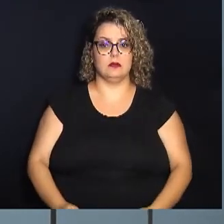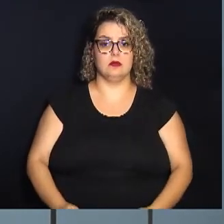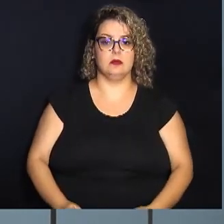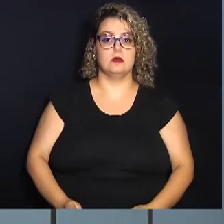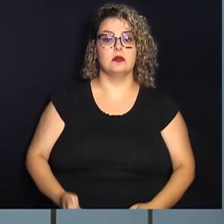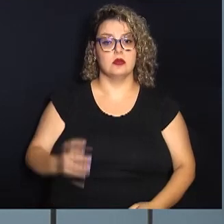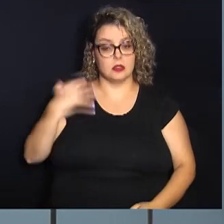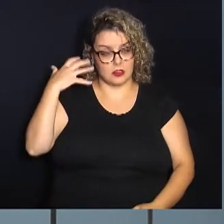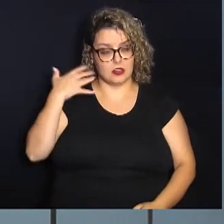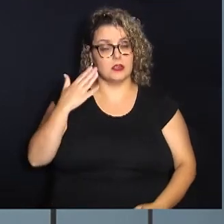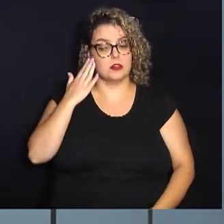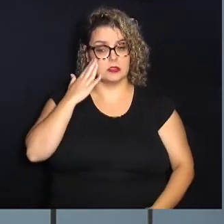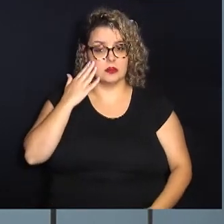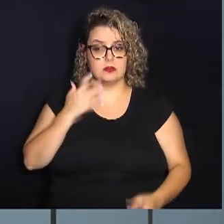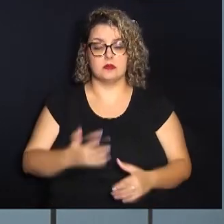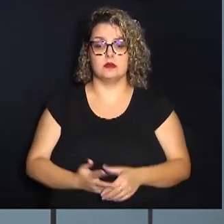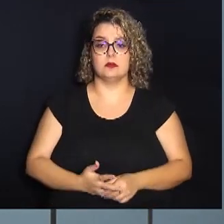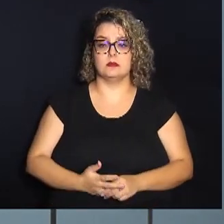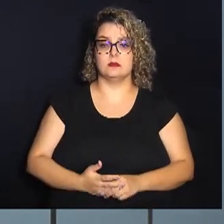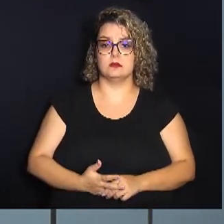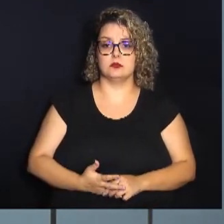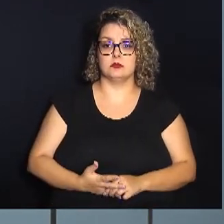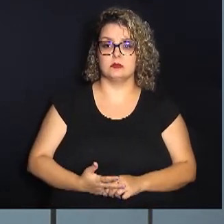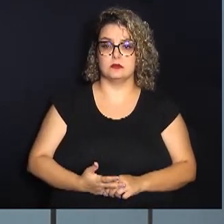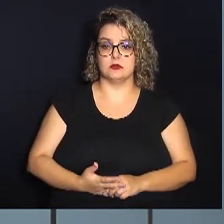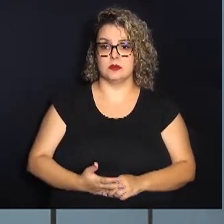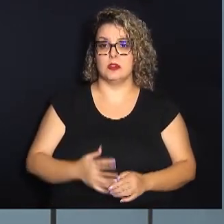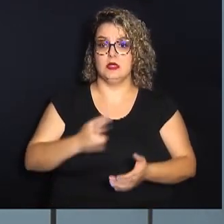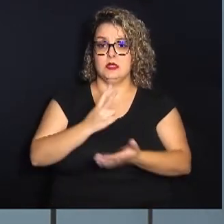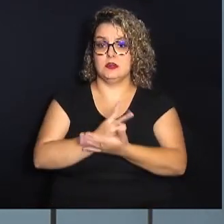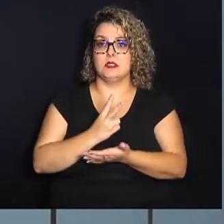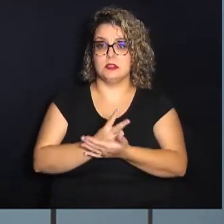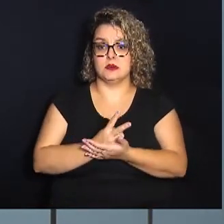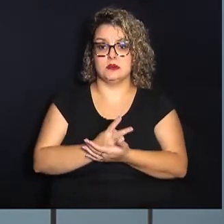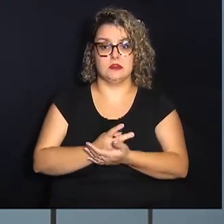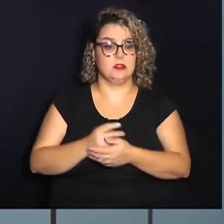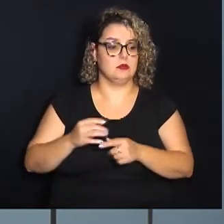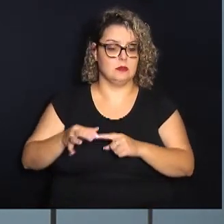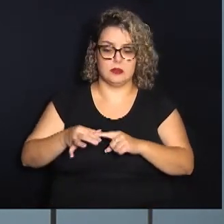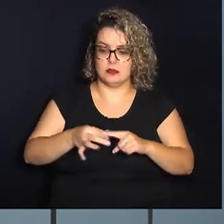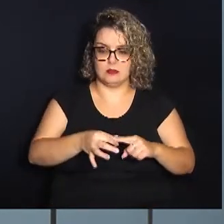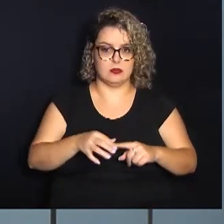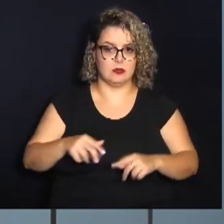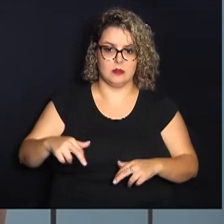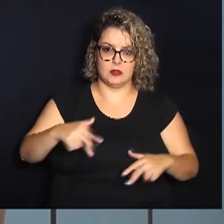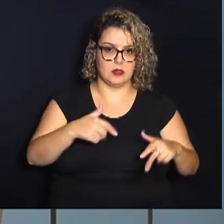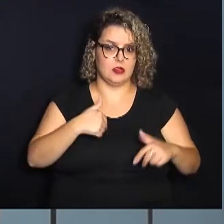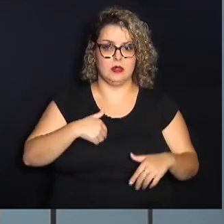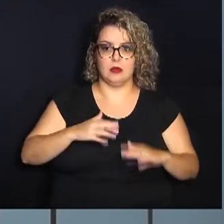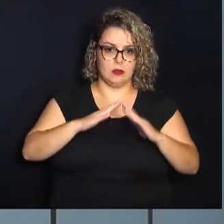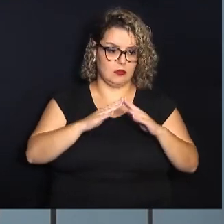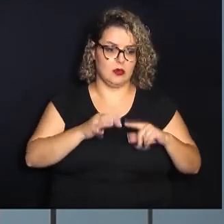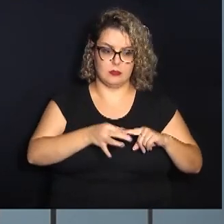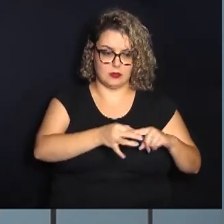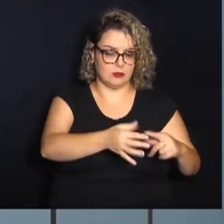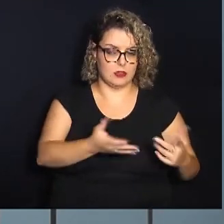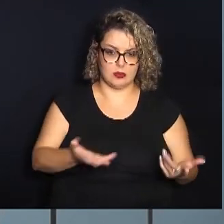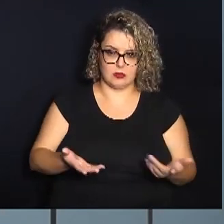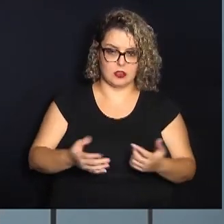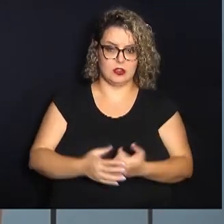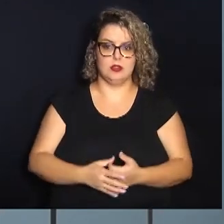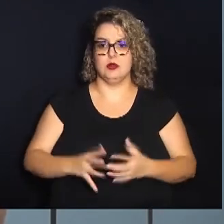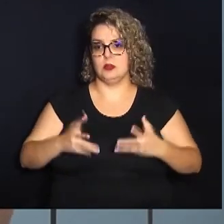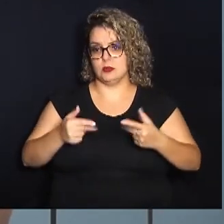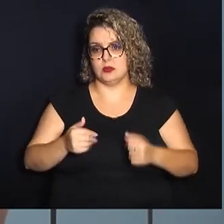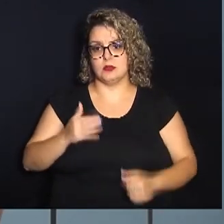disso. A gente está constantemente andando na periferia, onde a gente mora. Eu moro na periferia, entendeu? Todo mundo sabe que